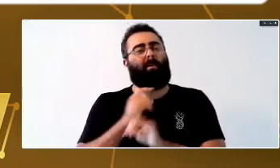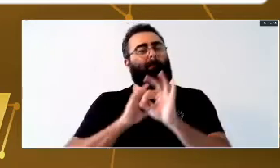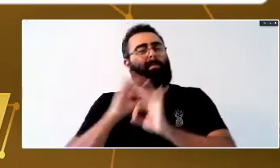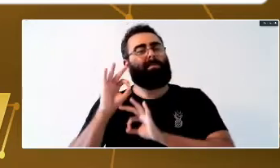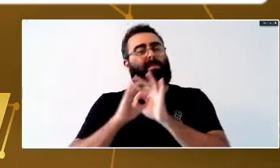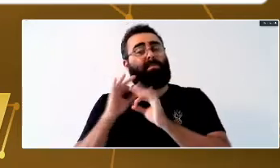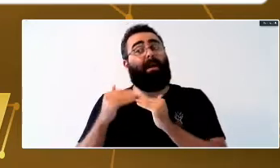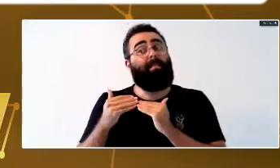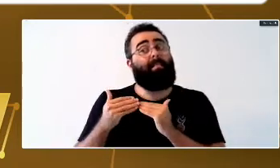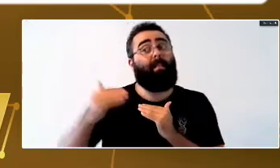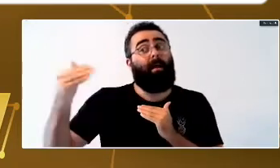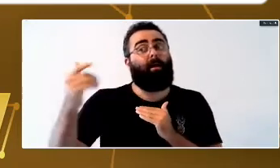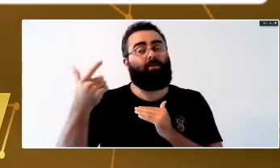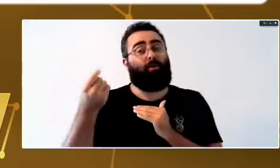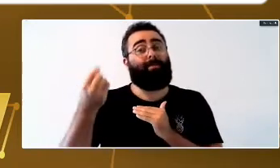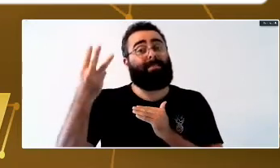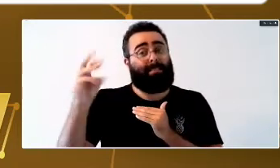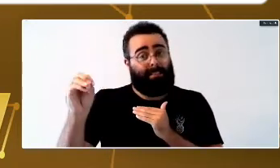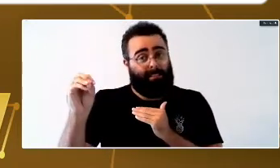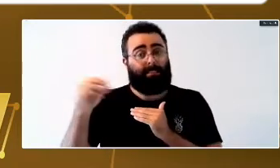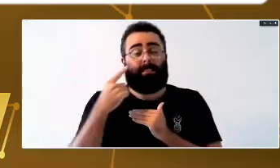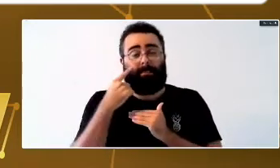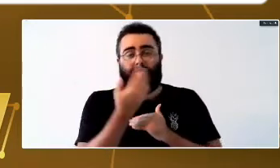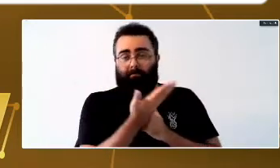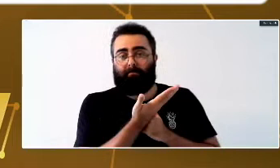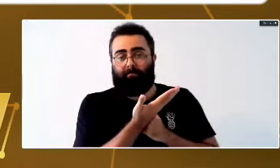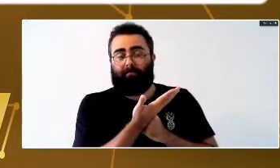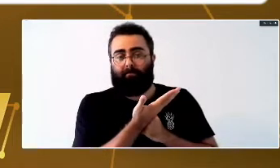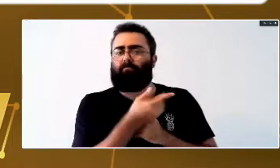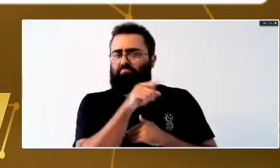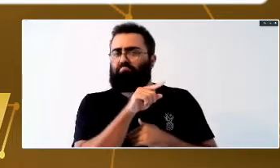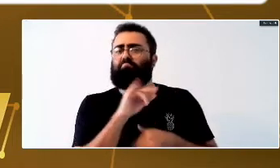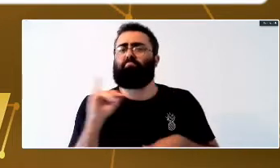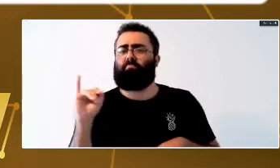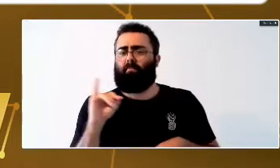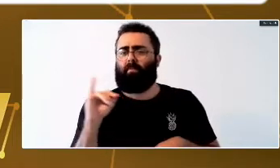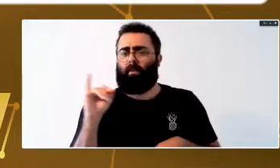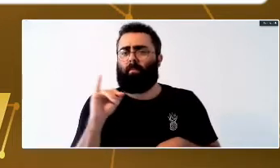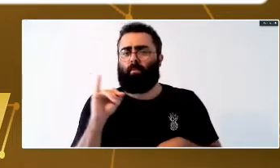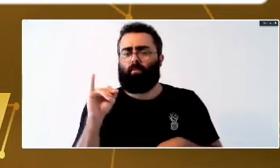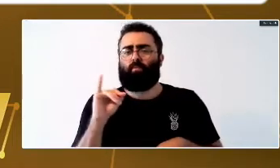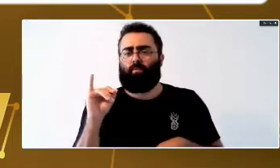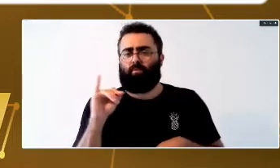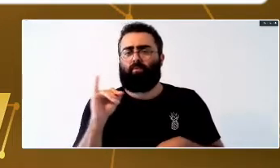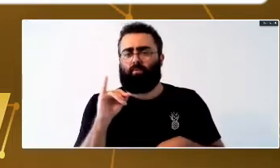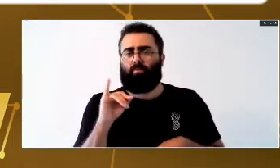esse intervalo de tempo. Isso é muito importante, inclusive essa camada vai